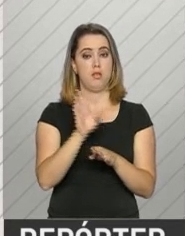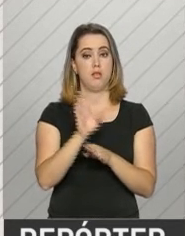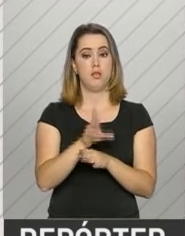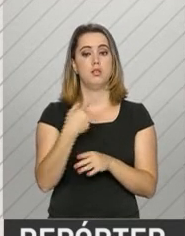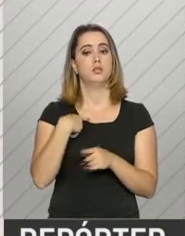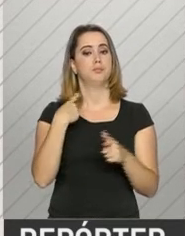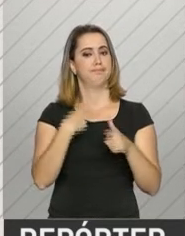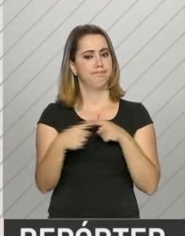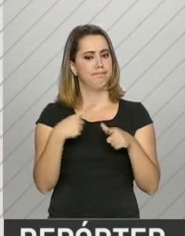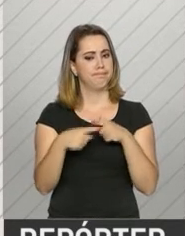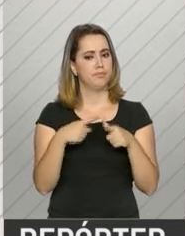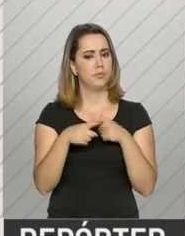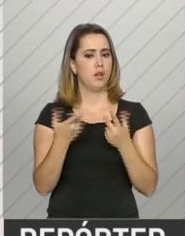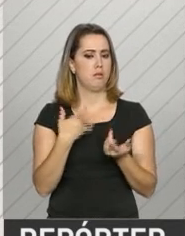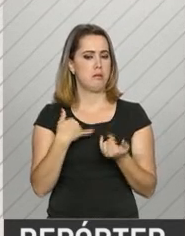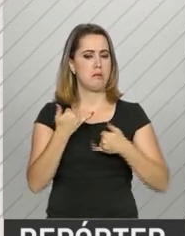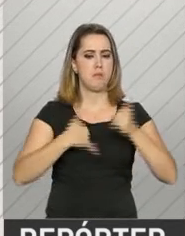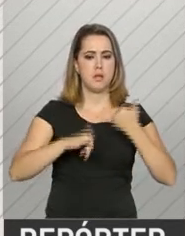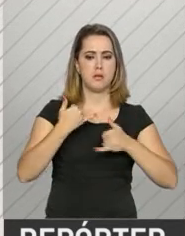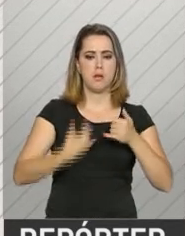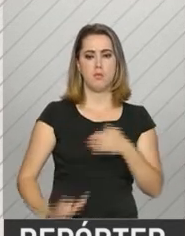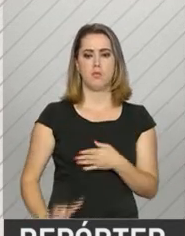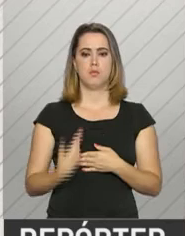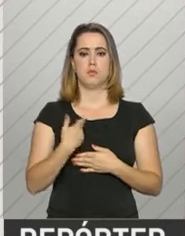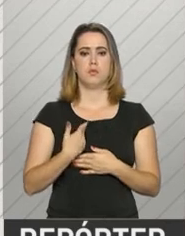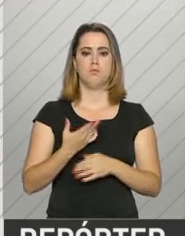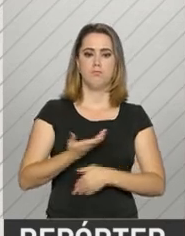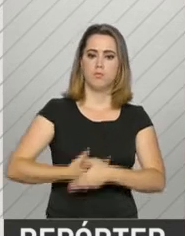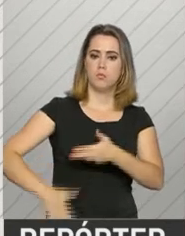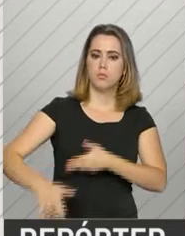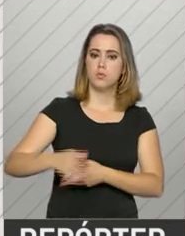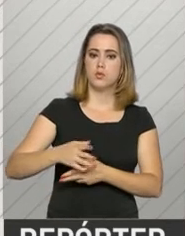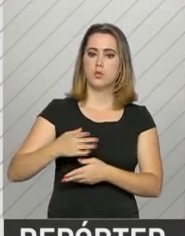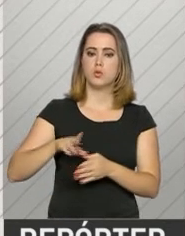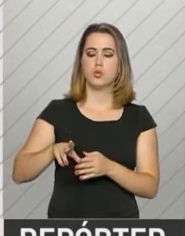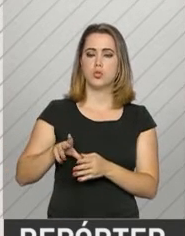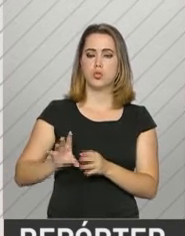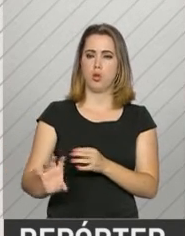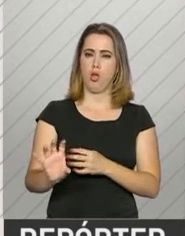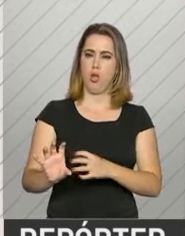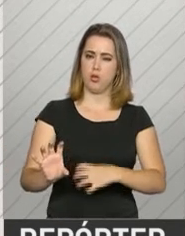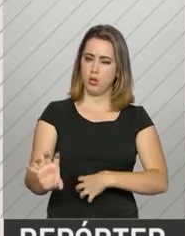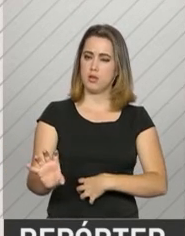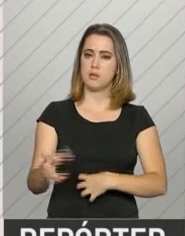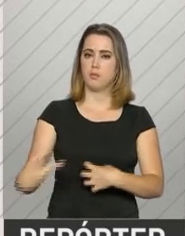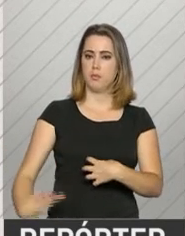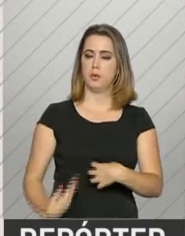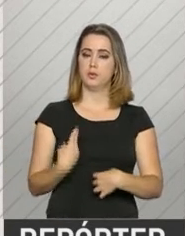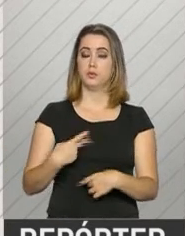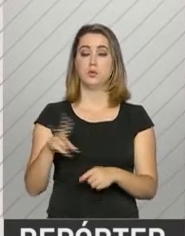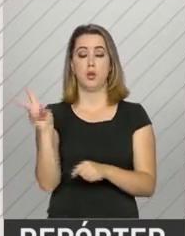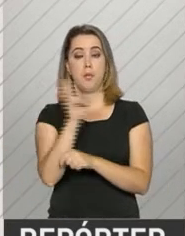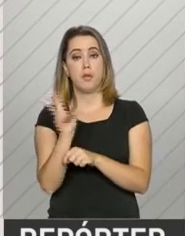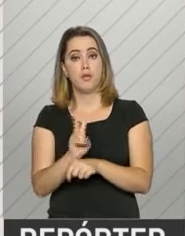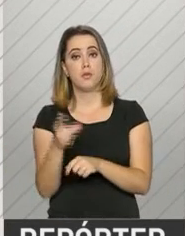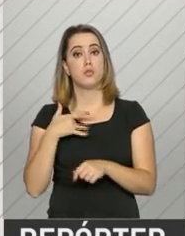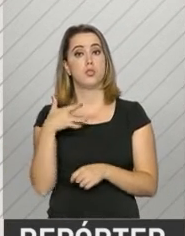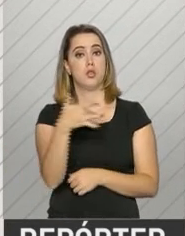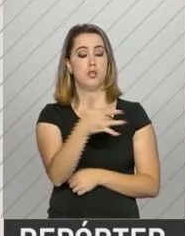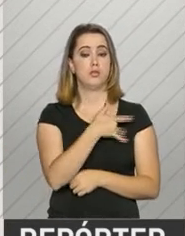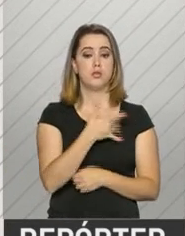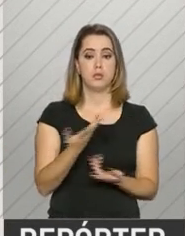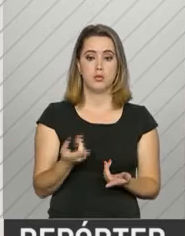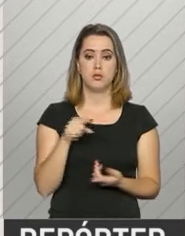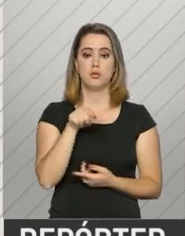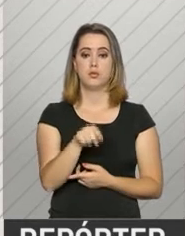abrange ações como exames cirurgias e transplantes vigilância em saúde que atua na prevenção de doenças e vigilância